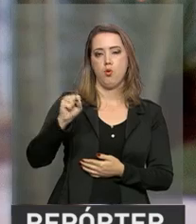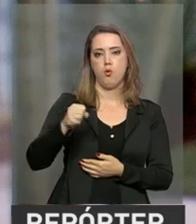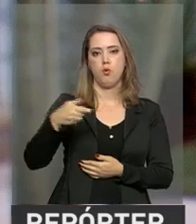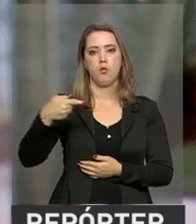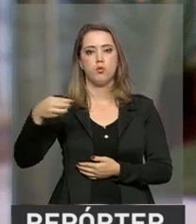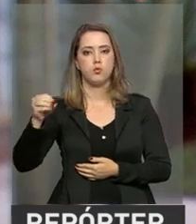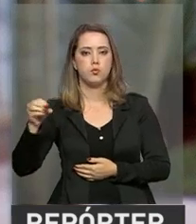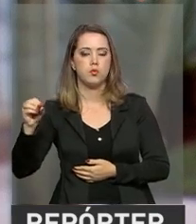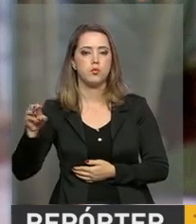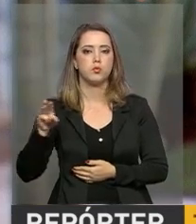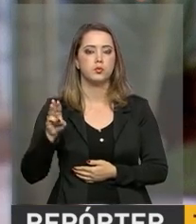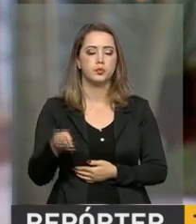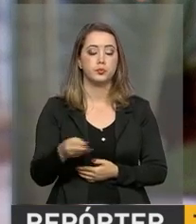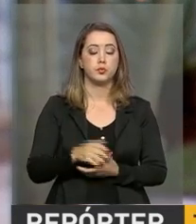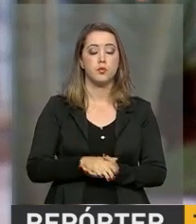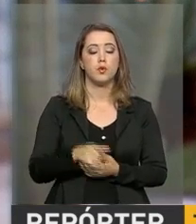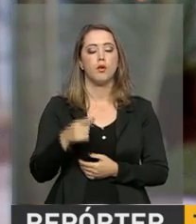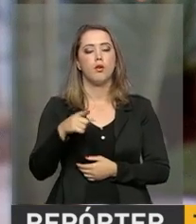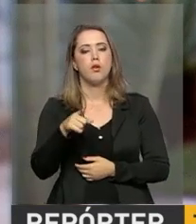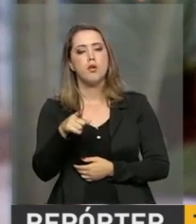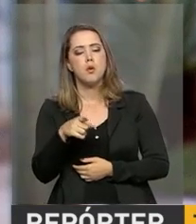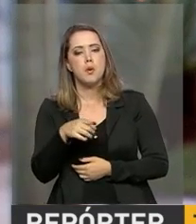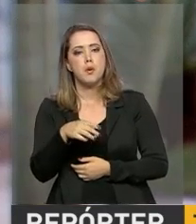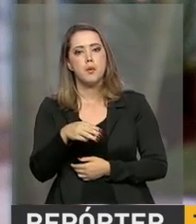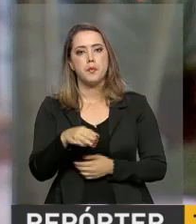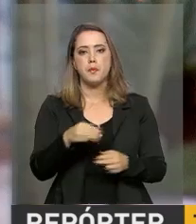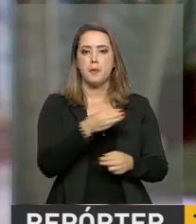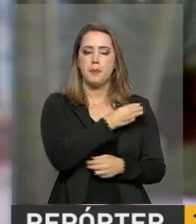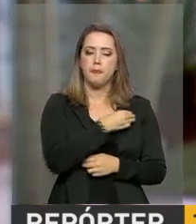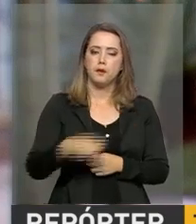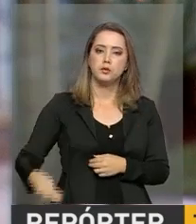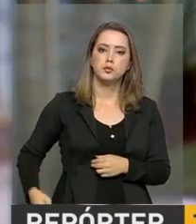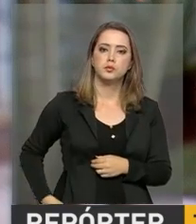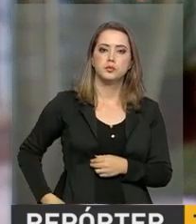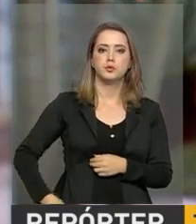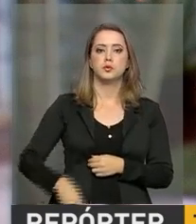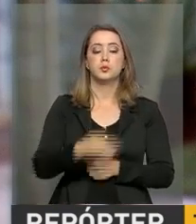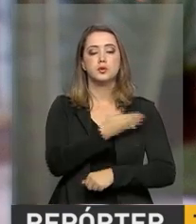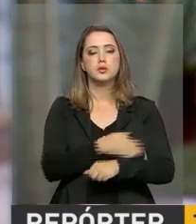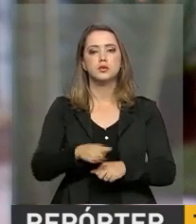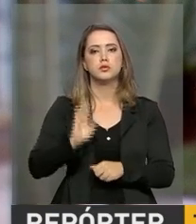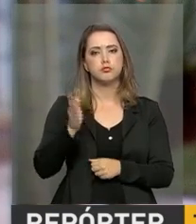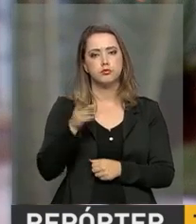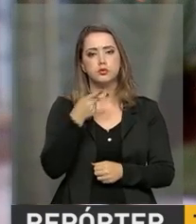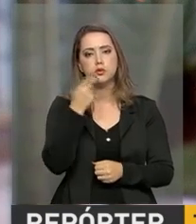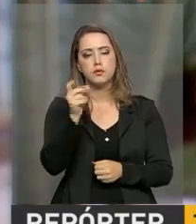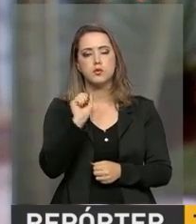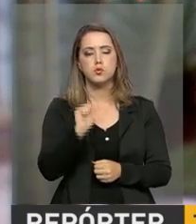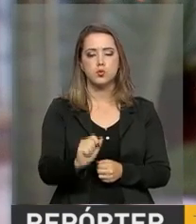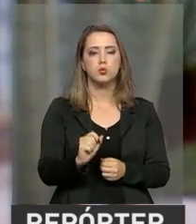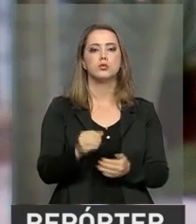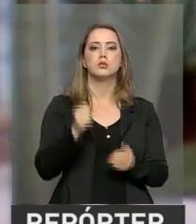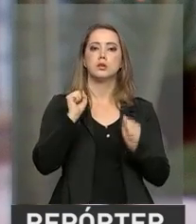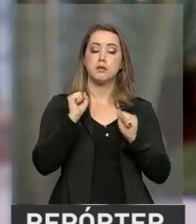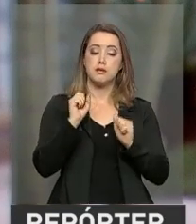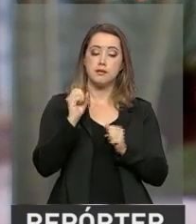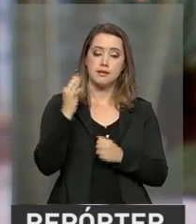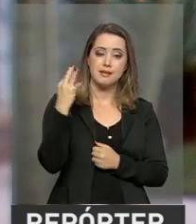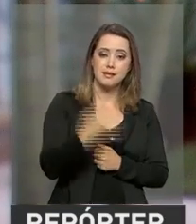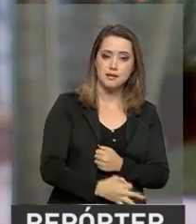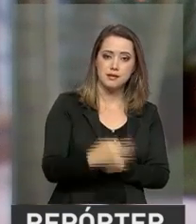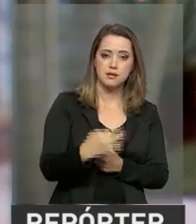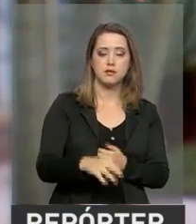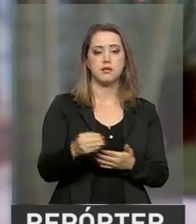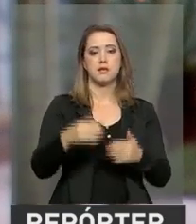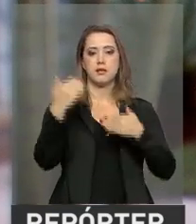confirmadas. Segundo o ministro da Educação, Mendonça Filho, o calendário do Enem 2016 está mantido. As provas estão marcadas para os